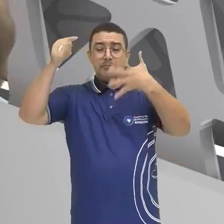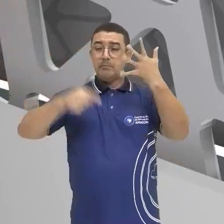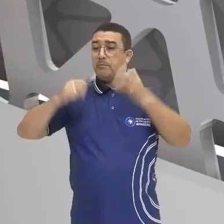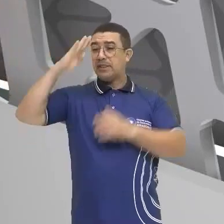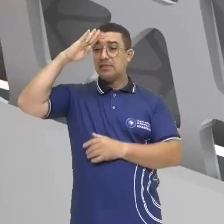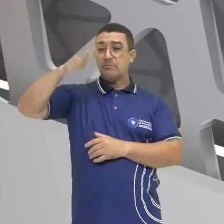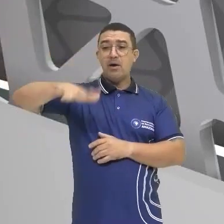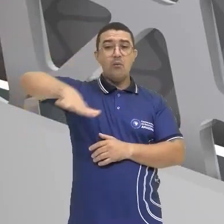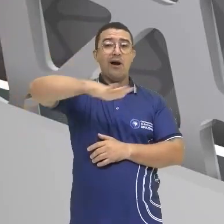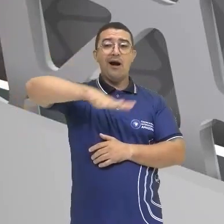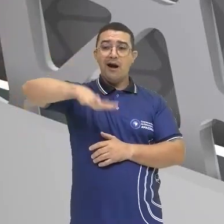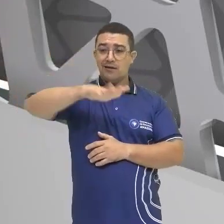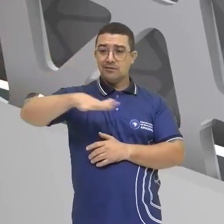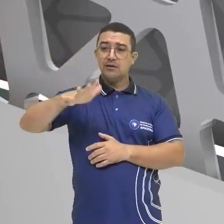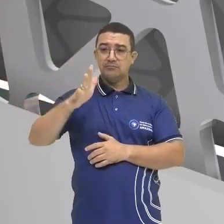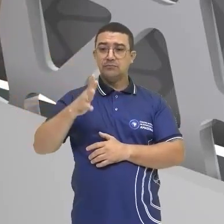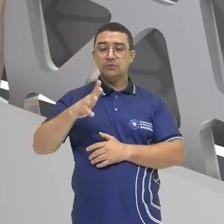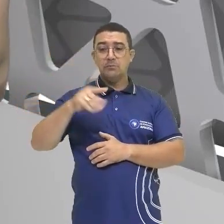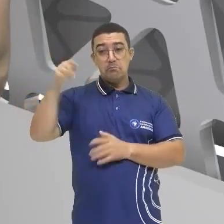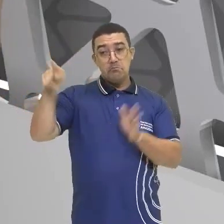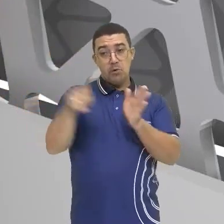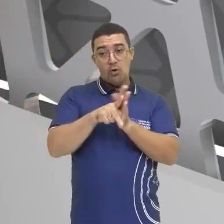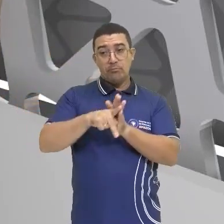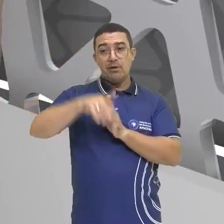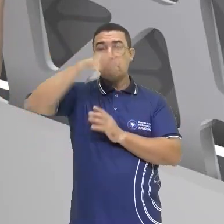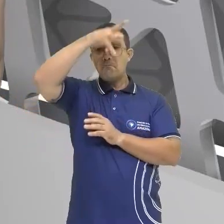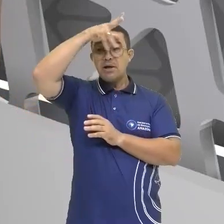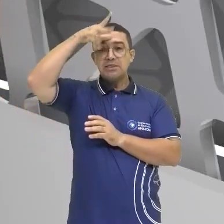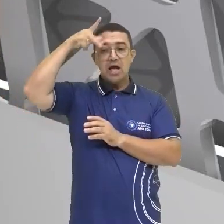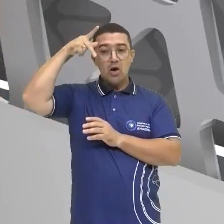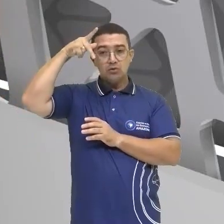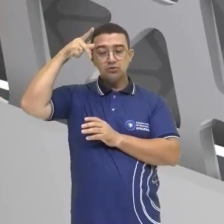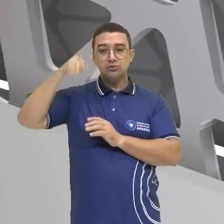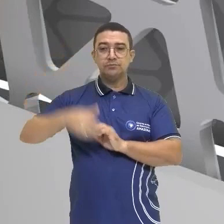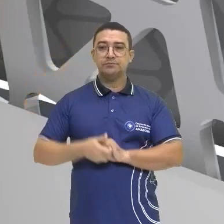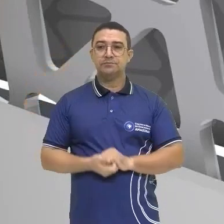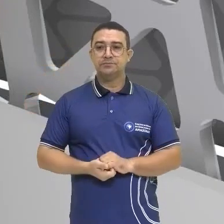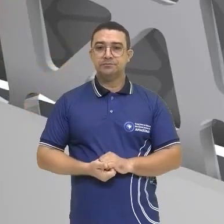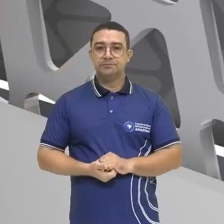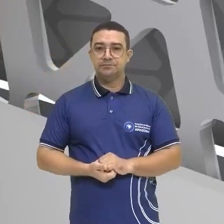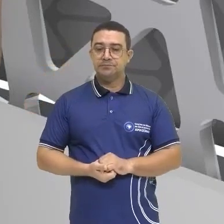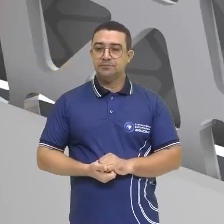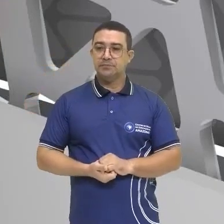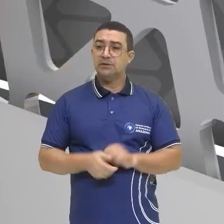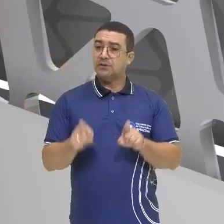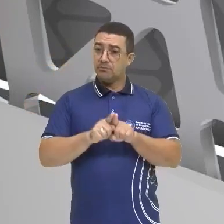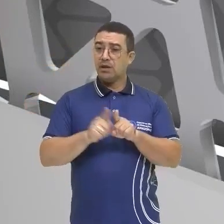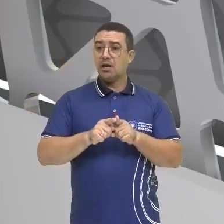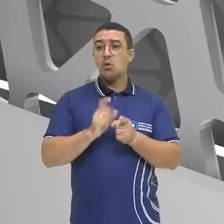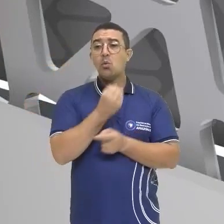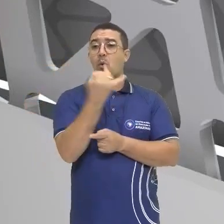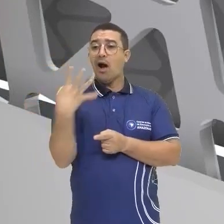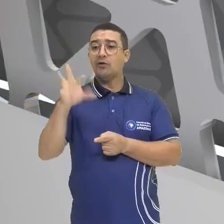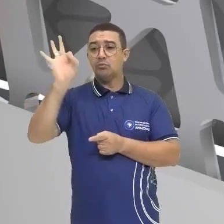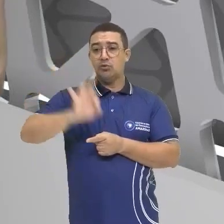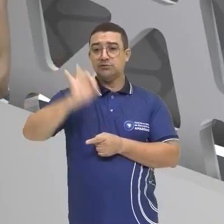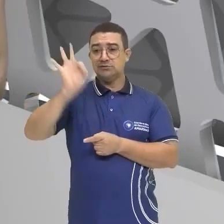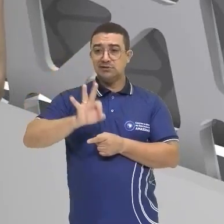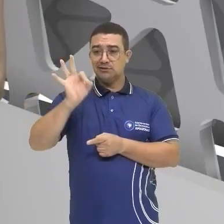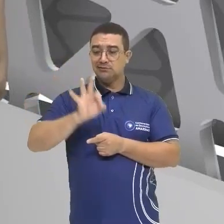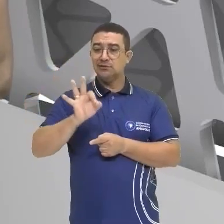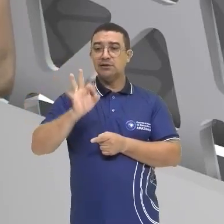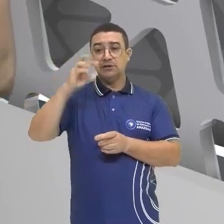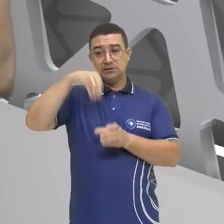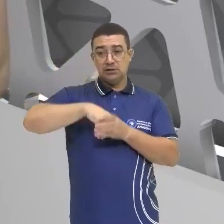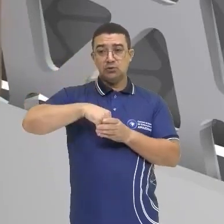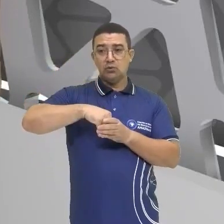principais setores do Polo Industrial de Manaus e a participação de cada um desses setores dentro da produção aqui do Polo